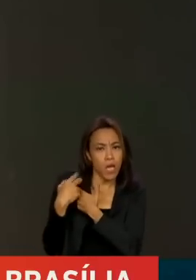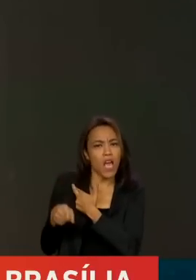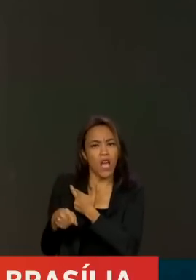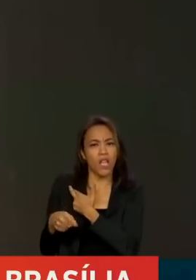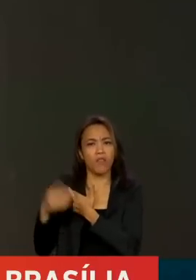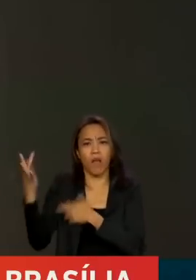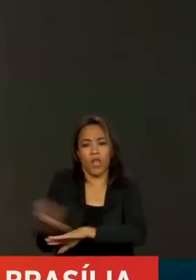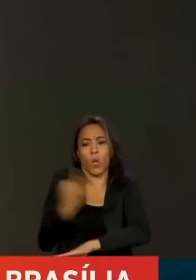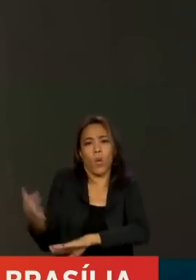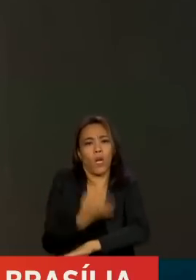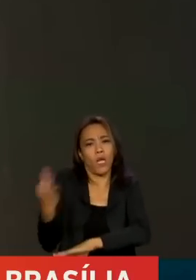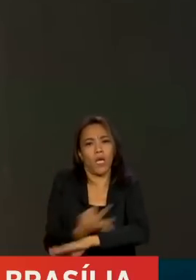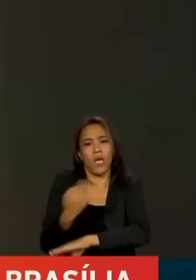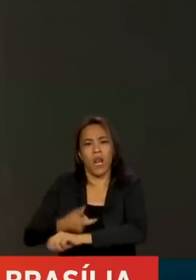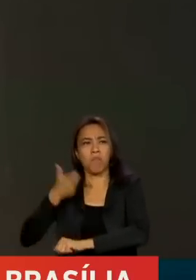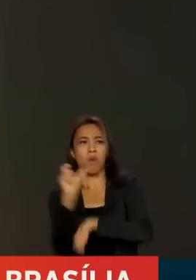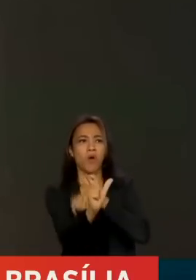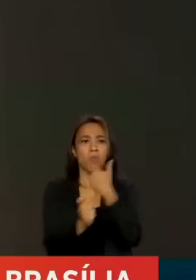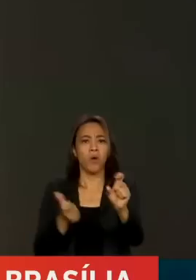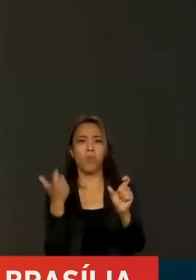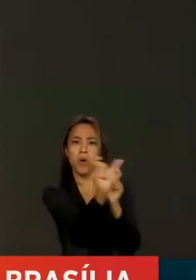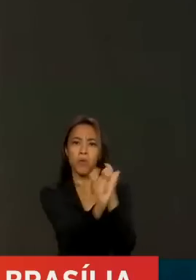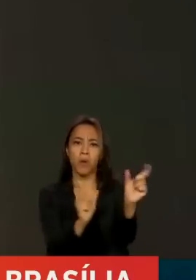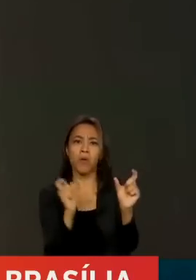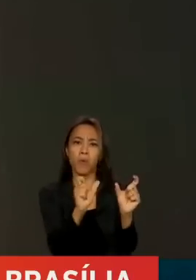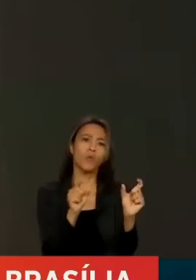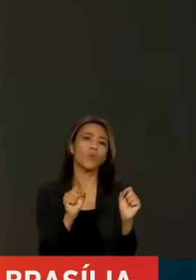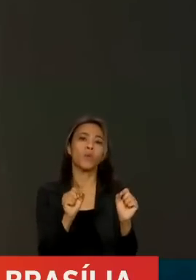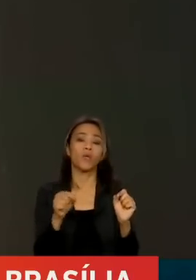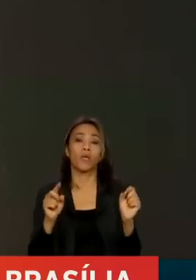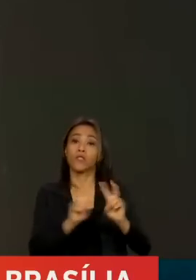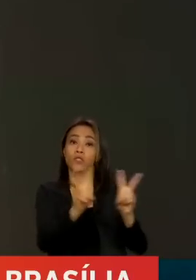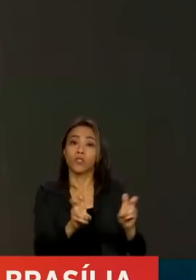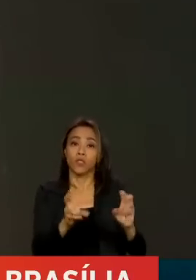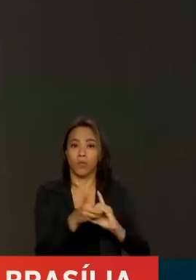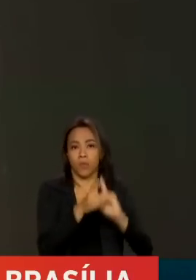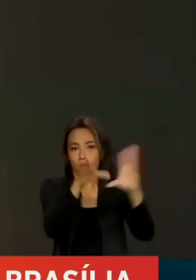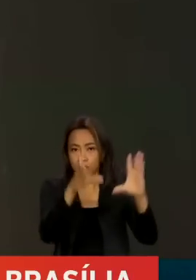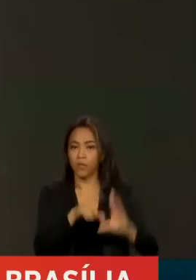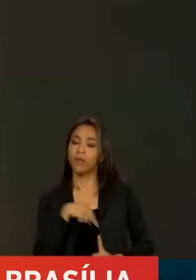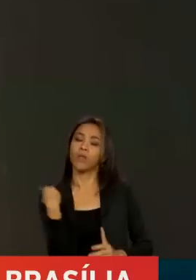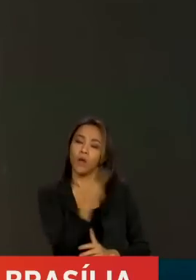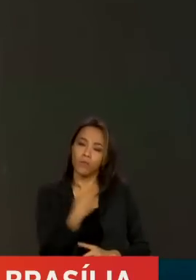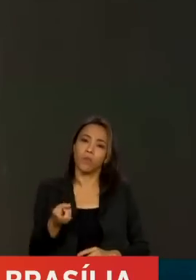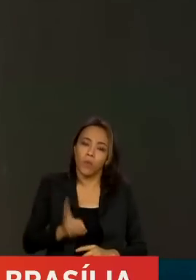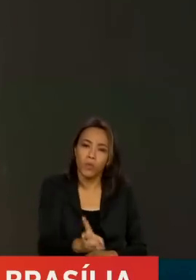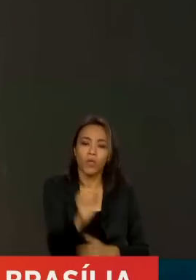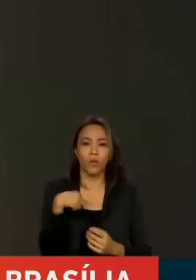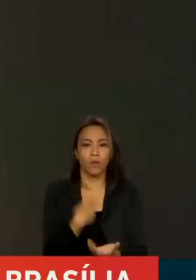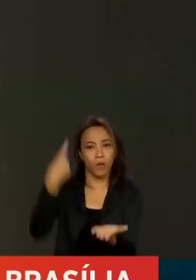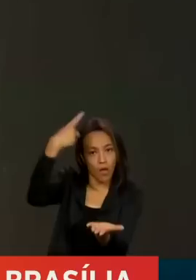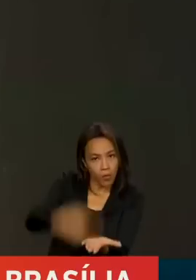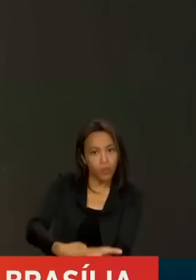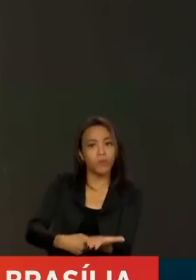tolerar ataques da democracia e É com grande censo de responsabilidade que seguiremos nosso papel de instrução de estado